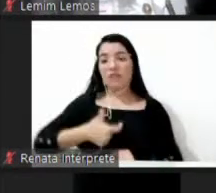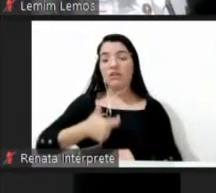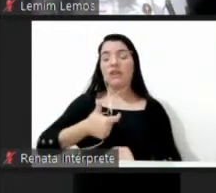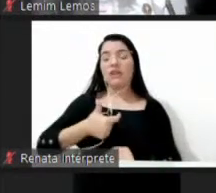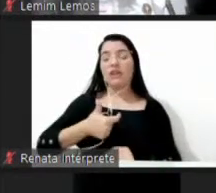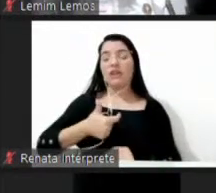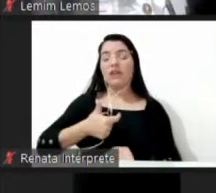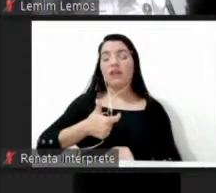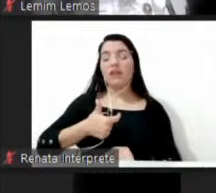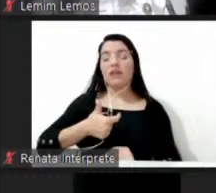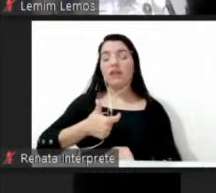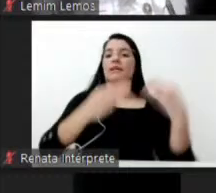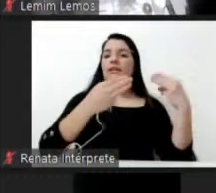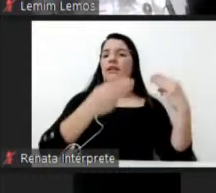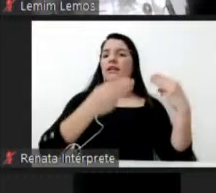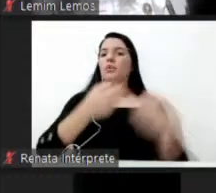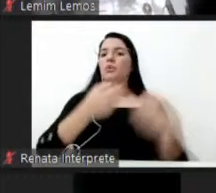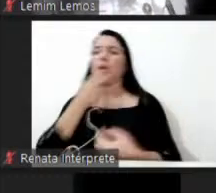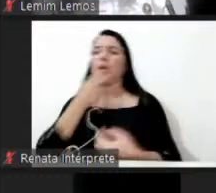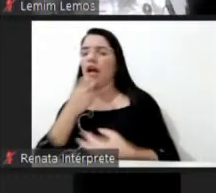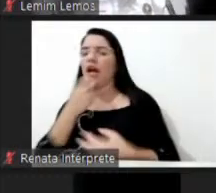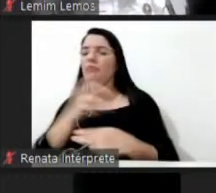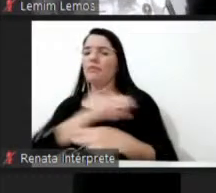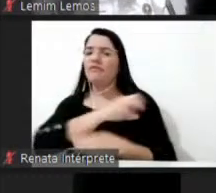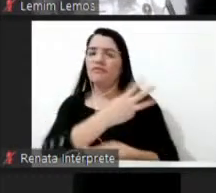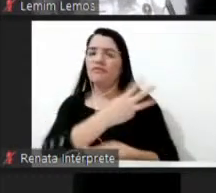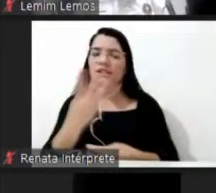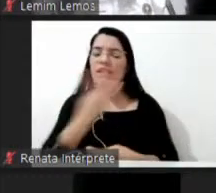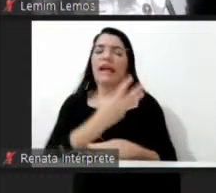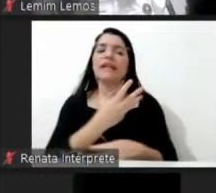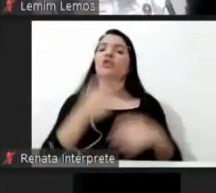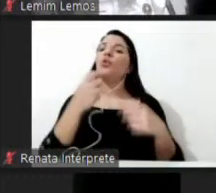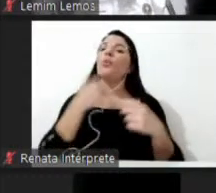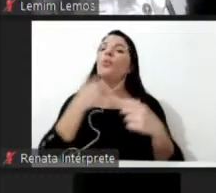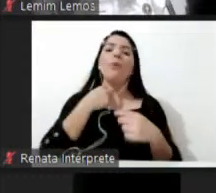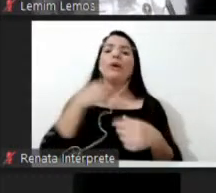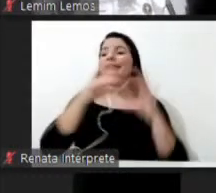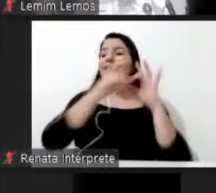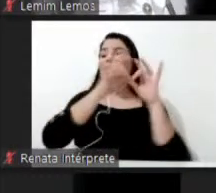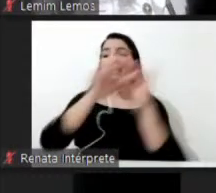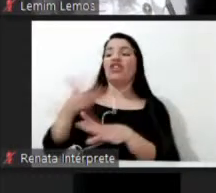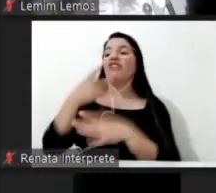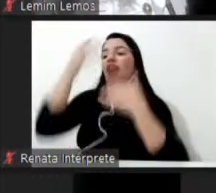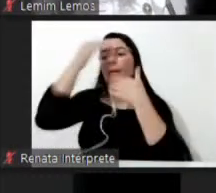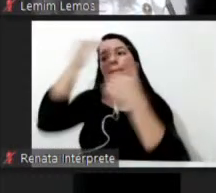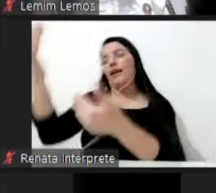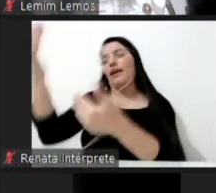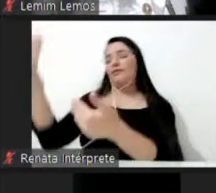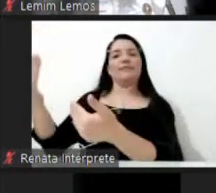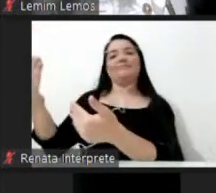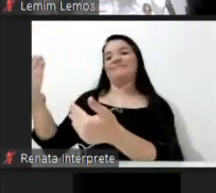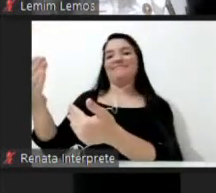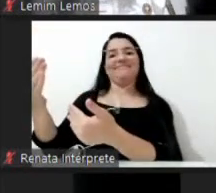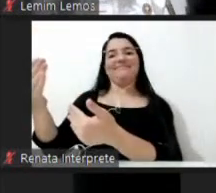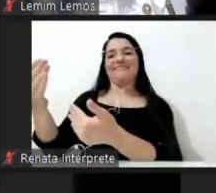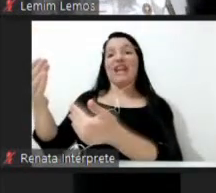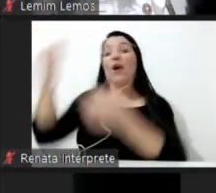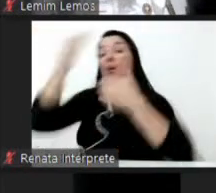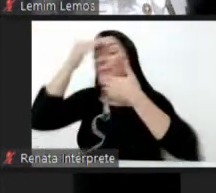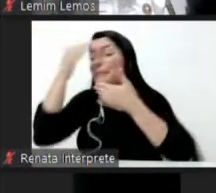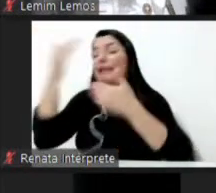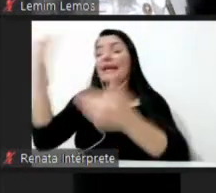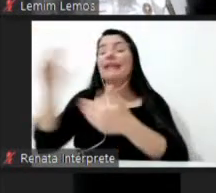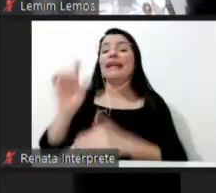dizer obrigado pelo trabalho de cada um de vocês. E não é o único momento em que a gente está debatendo